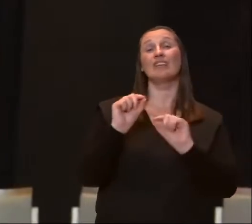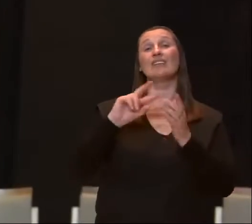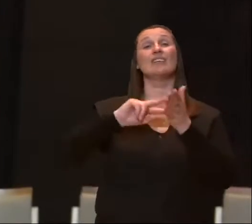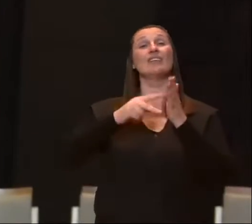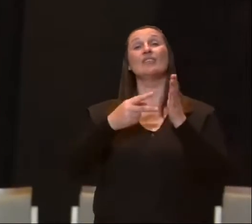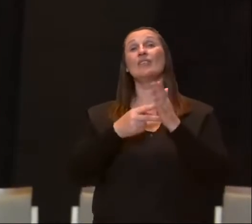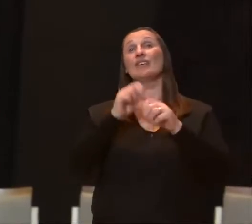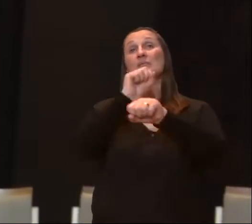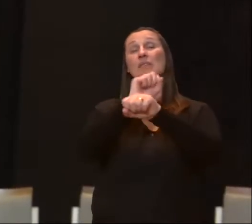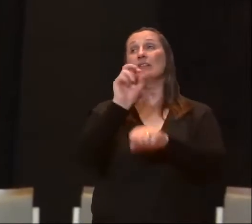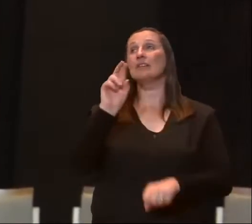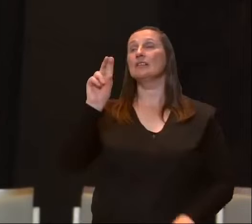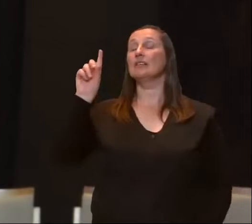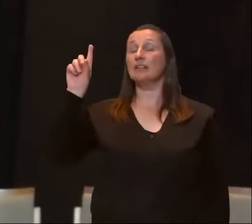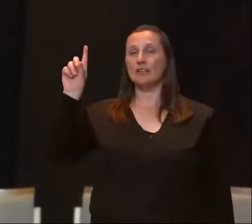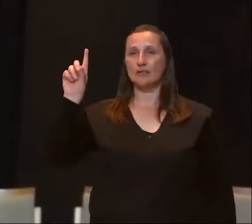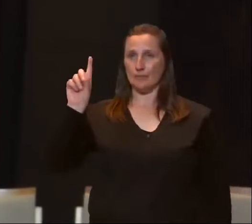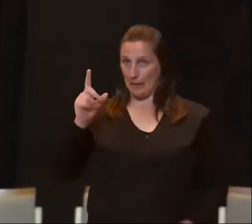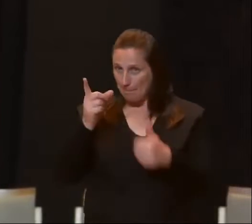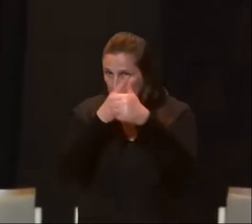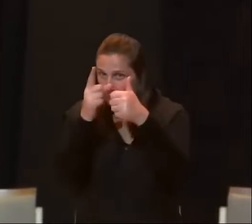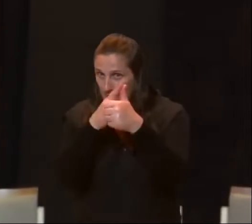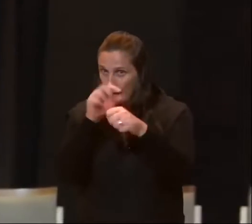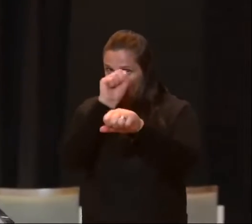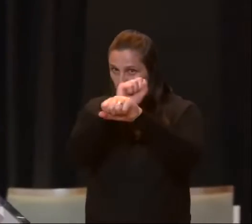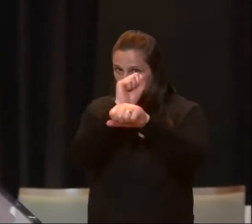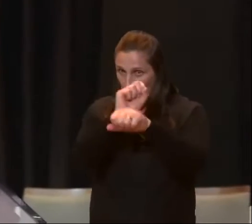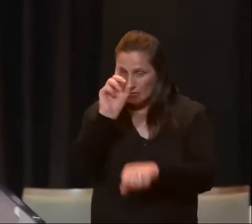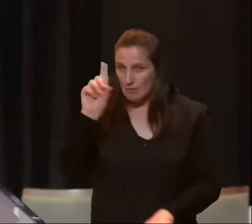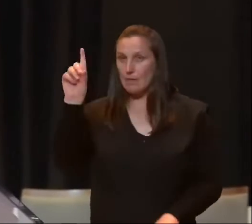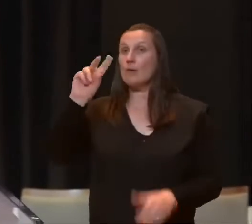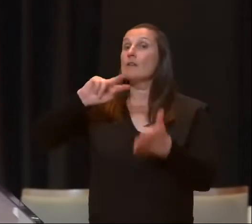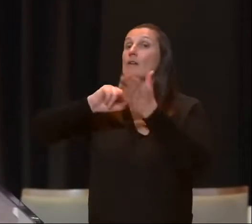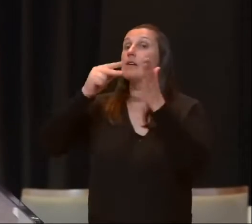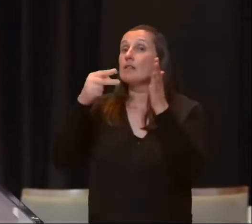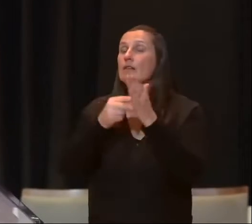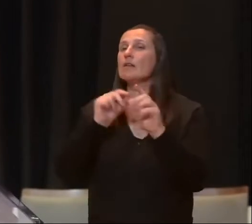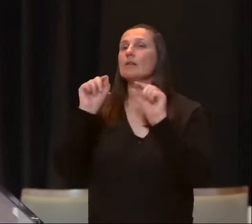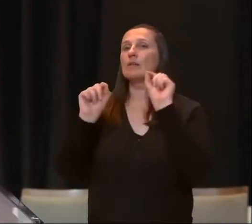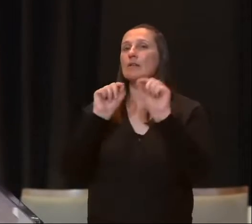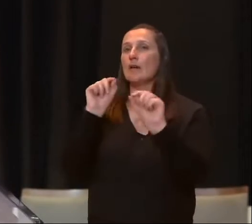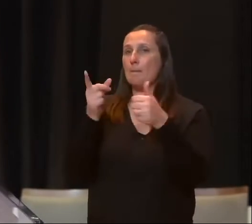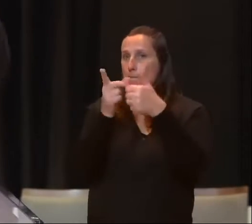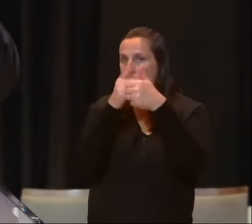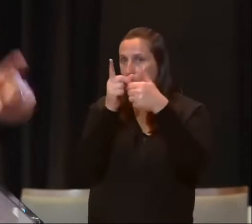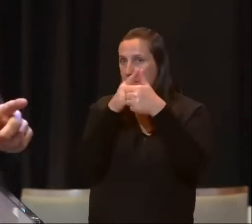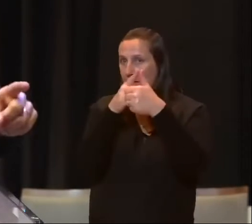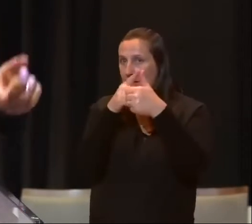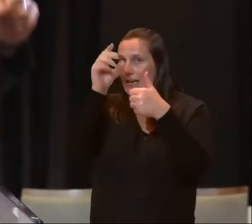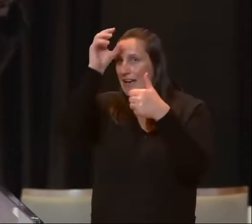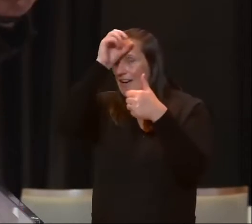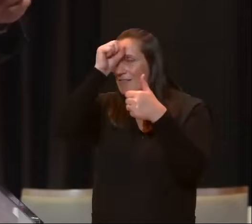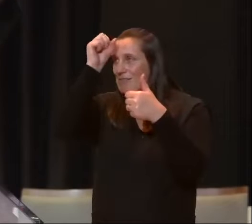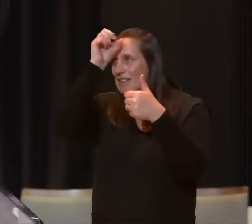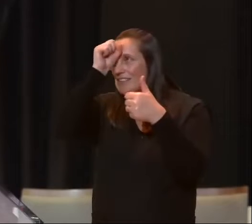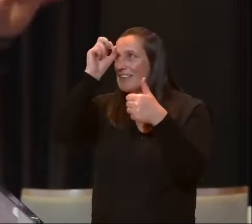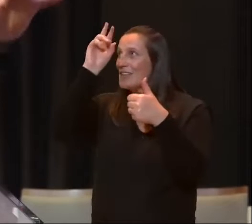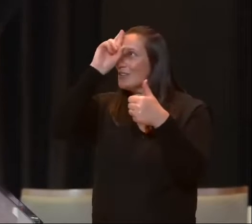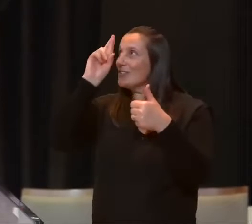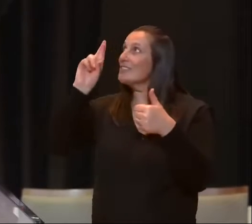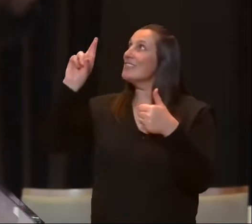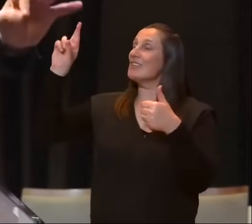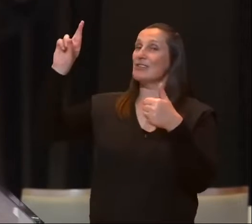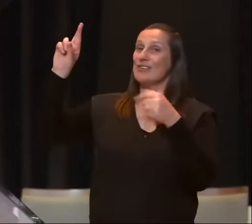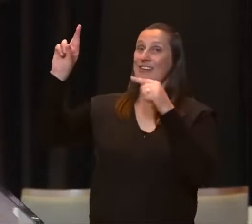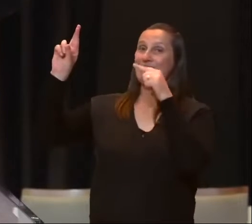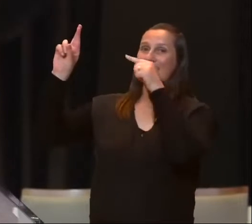Em primeiro lugar, presta atenção. Esperar em Deus é aprender que o Senhor é